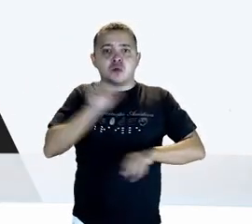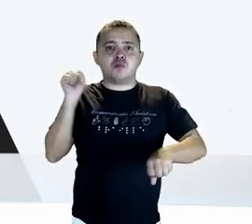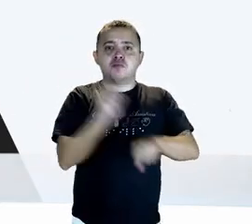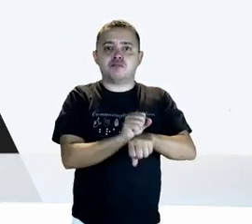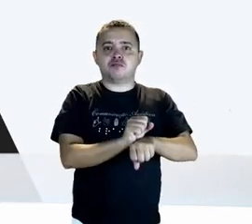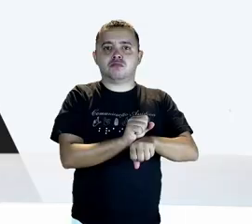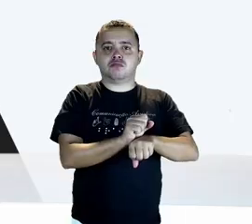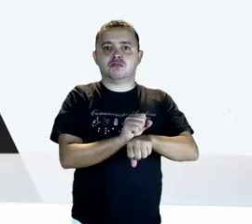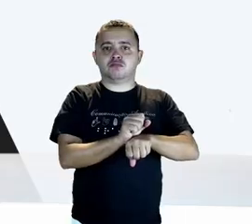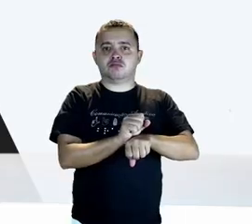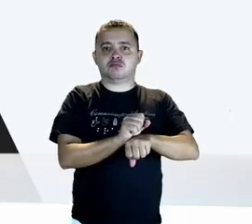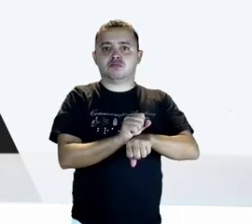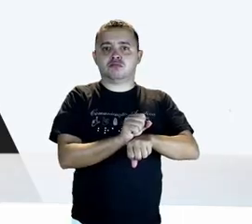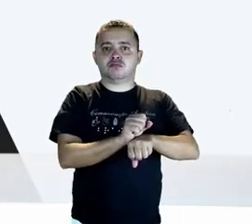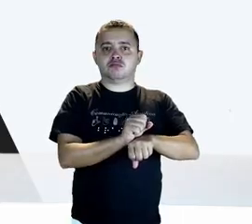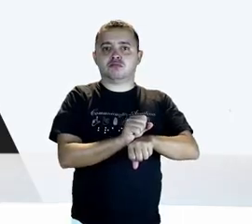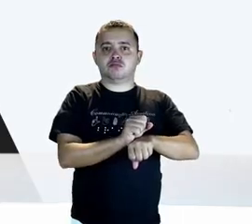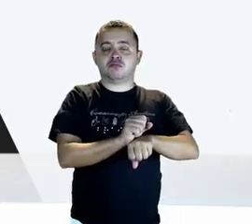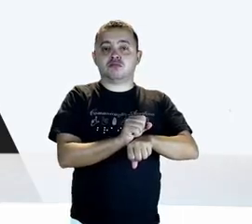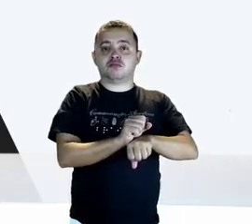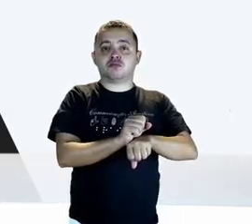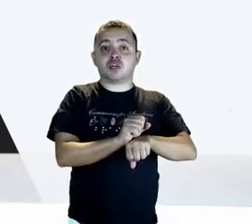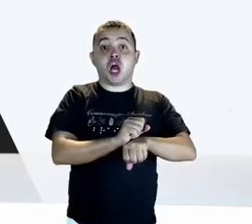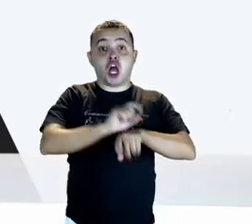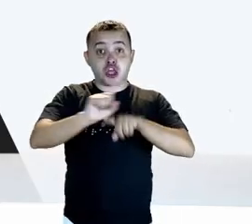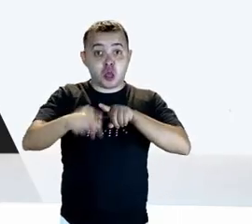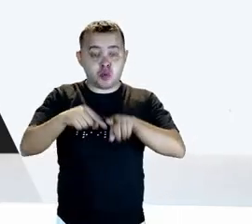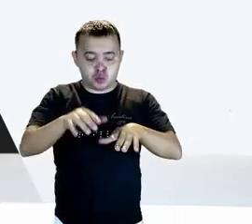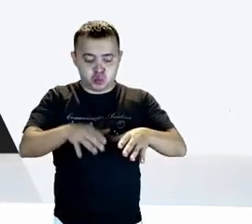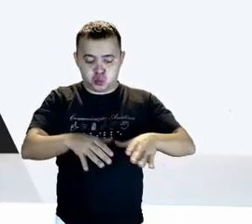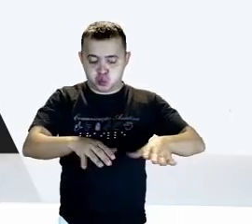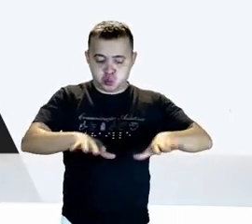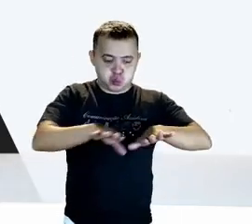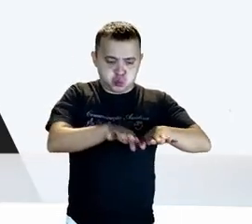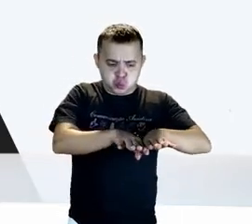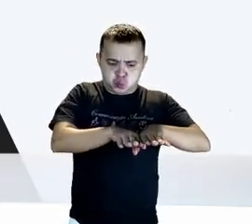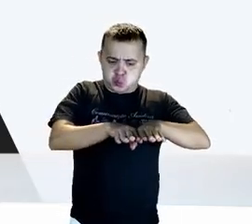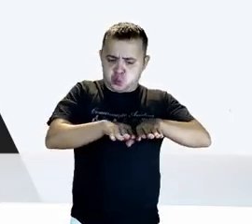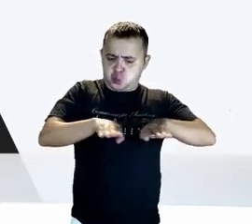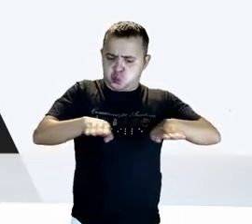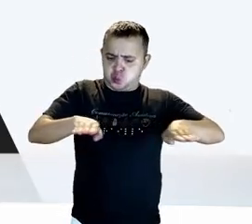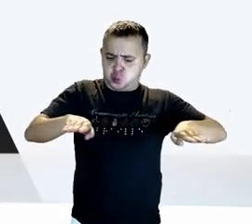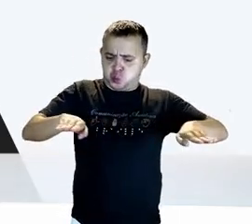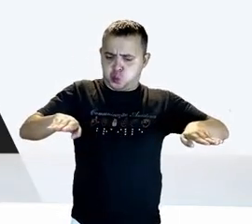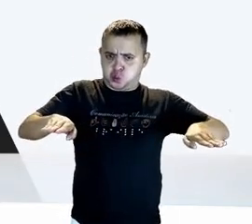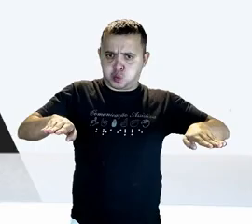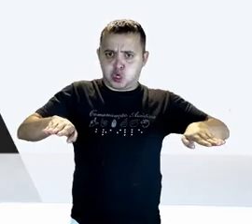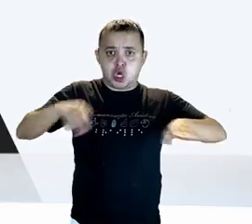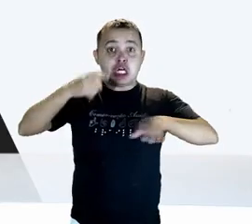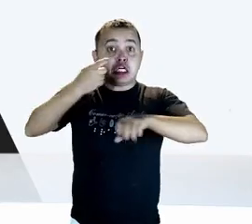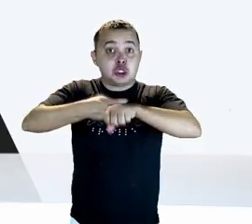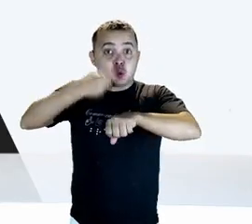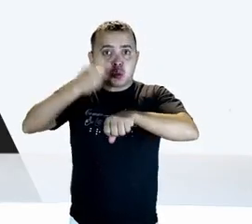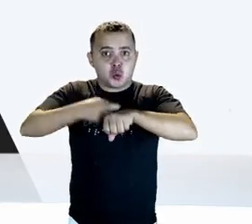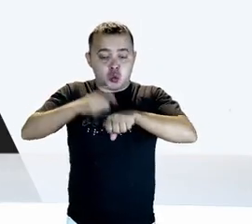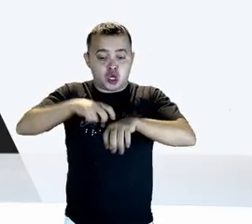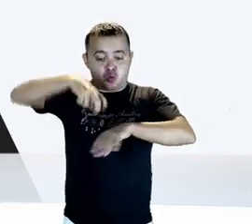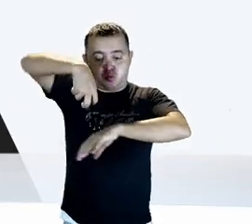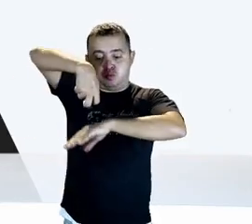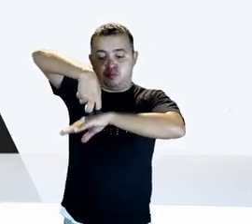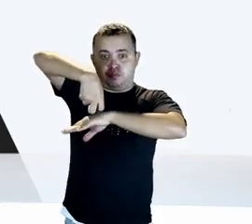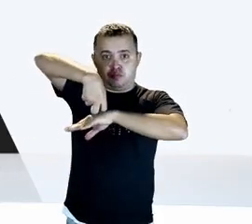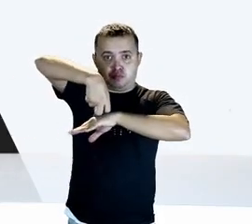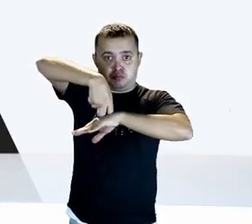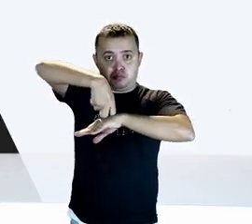parou. Depois você coloca a vítima sobre a superfície rígida, ajoelha ao seu